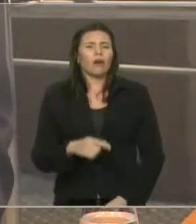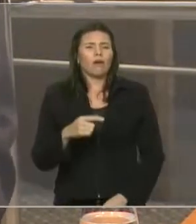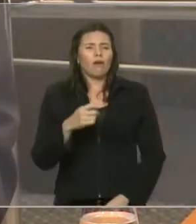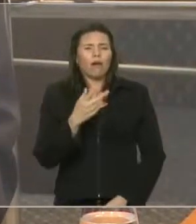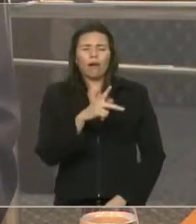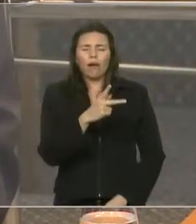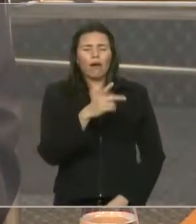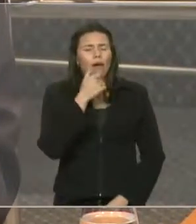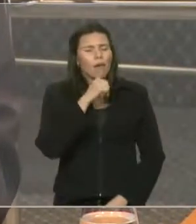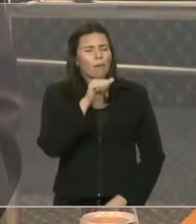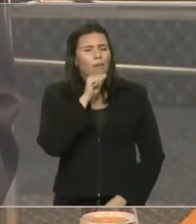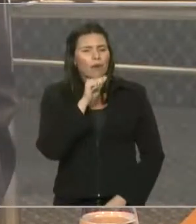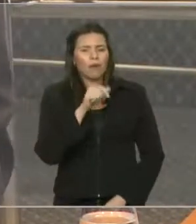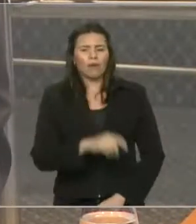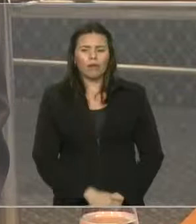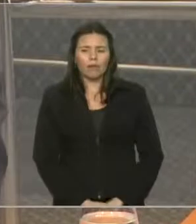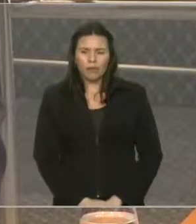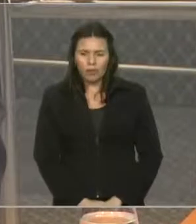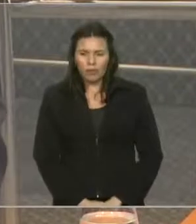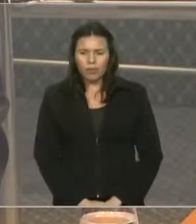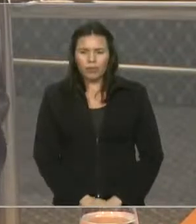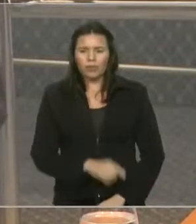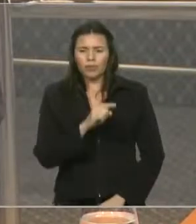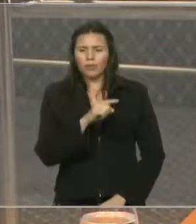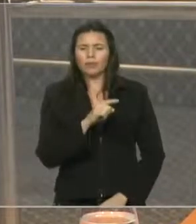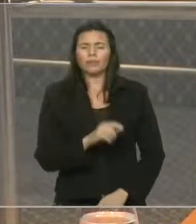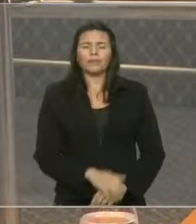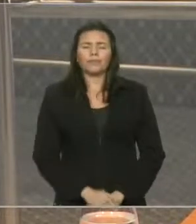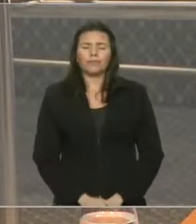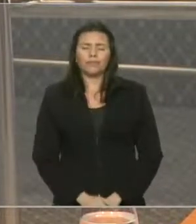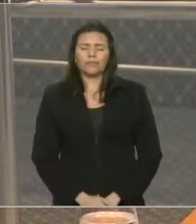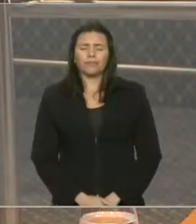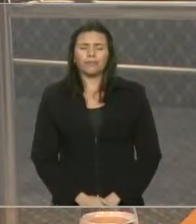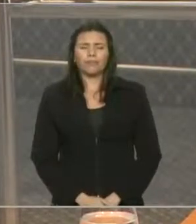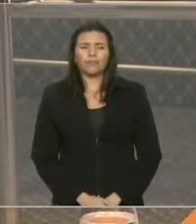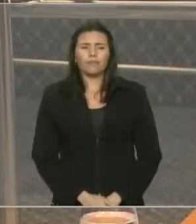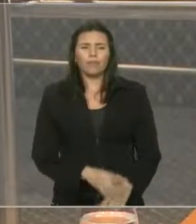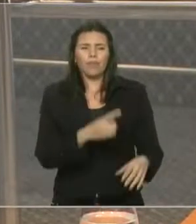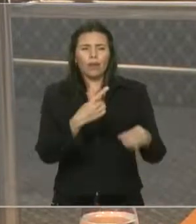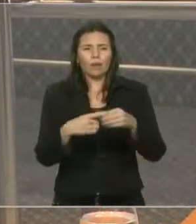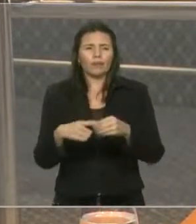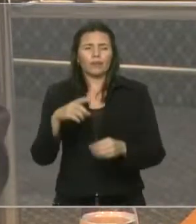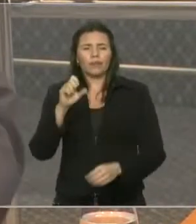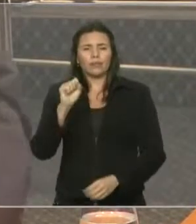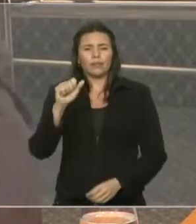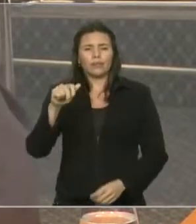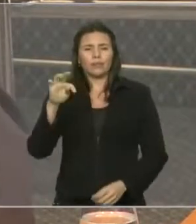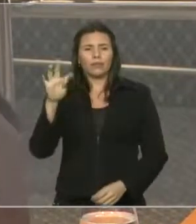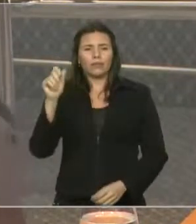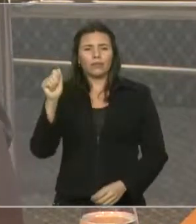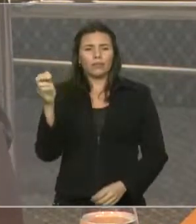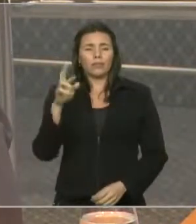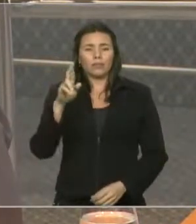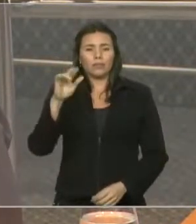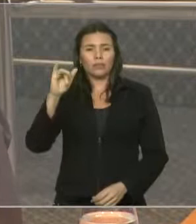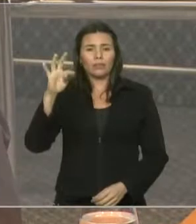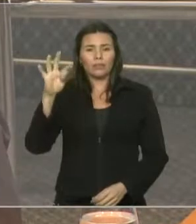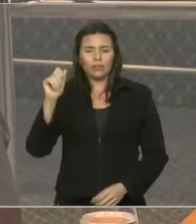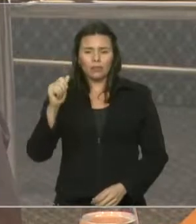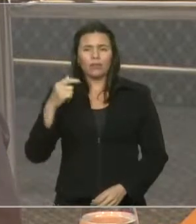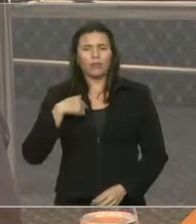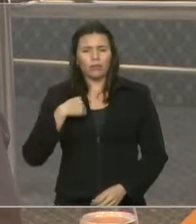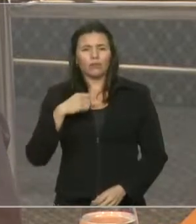ao prefeito também, Hilton, de Santa Rita, porque eu tinha um quarto lá em Pastos